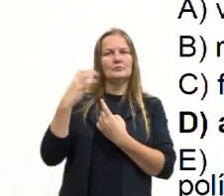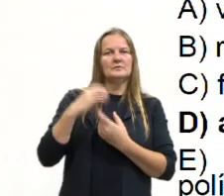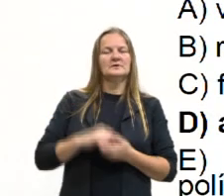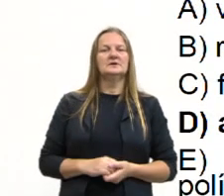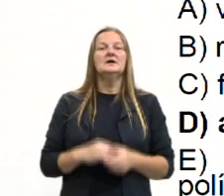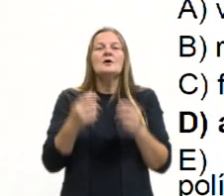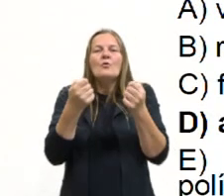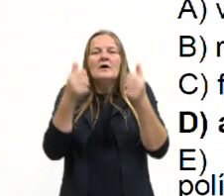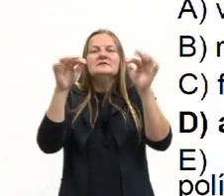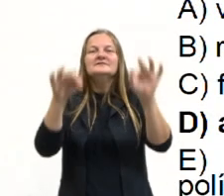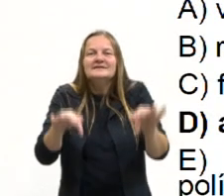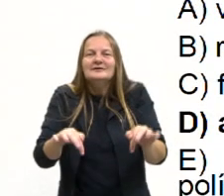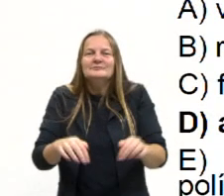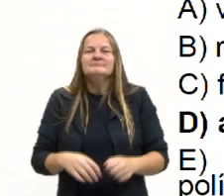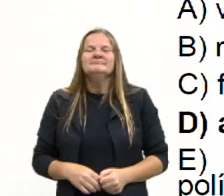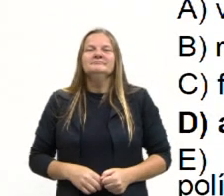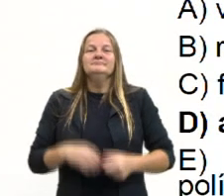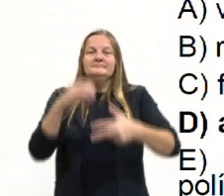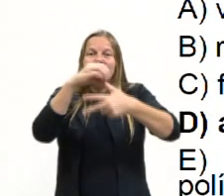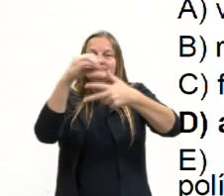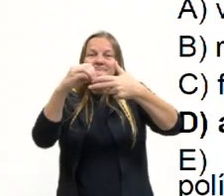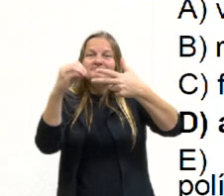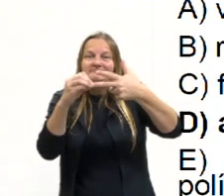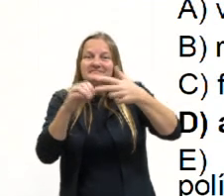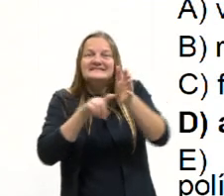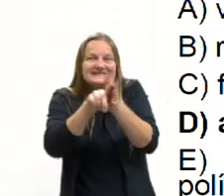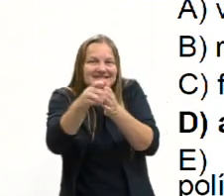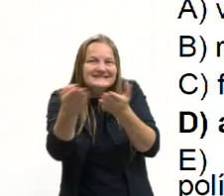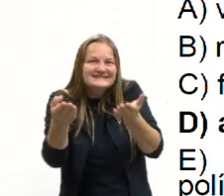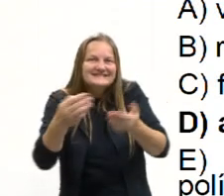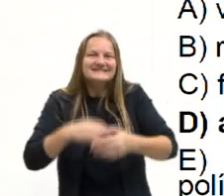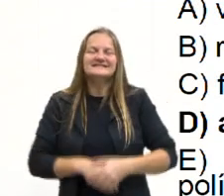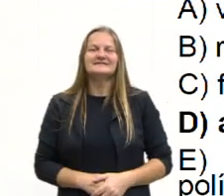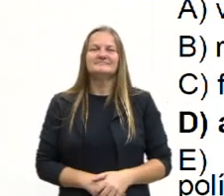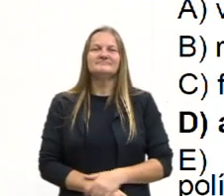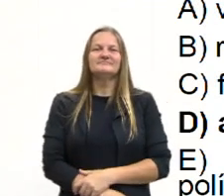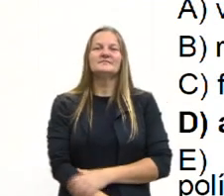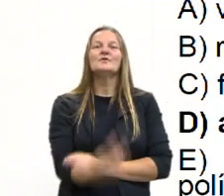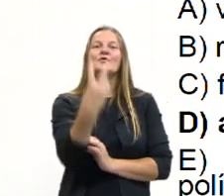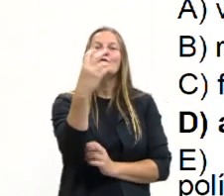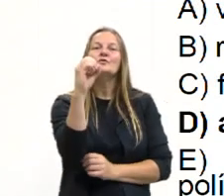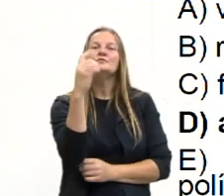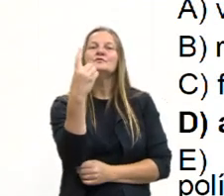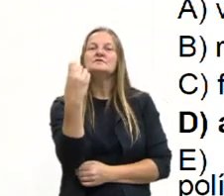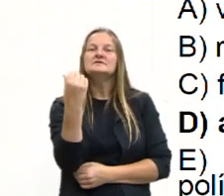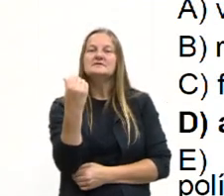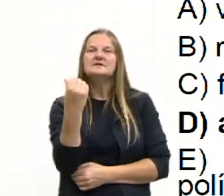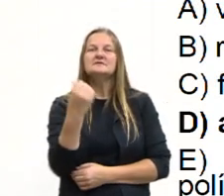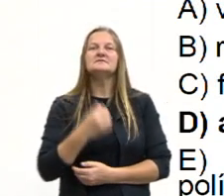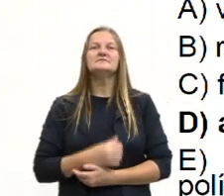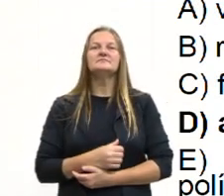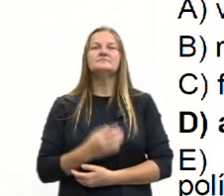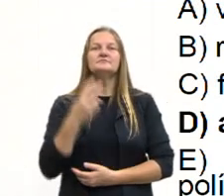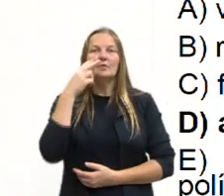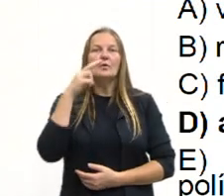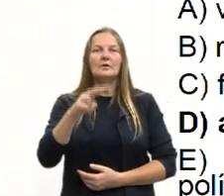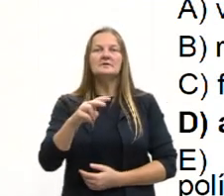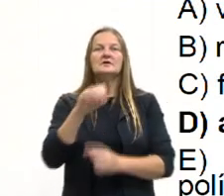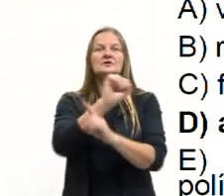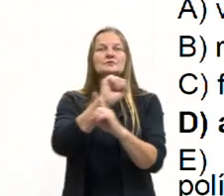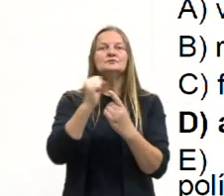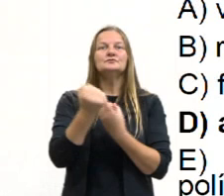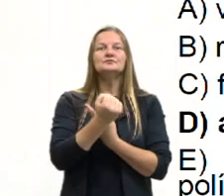realizando e vamos trazer algumas questões do Enem essa de 2016 olha só a